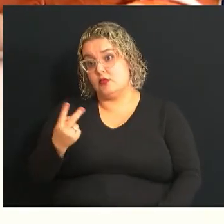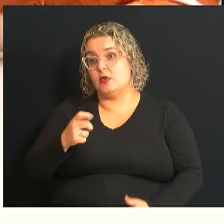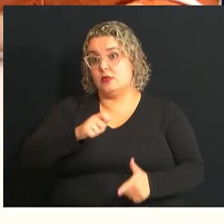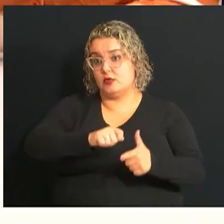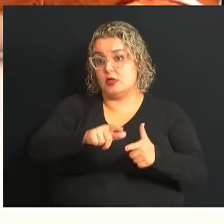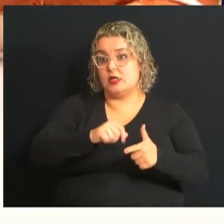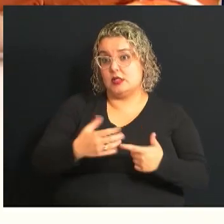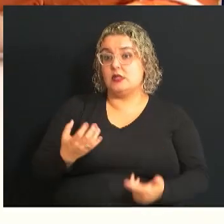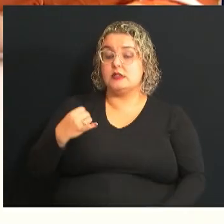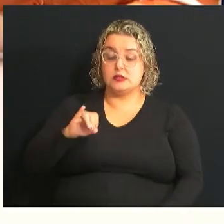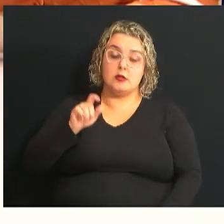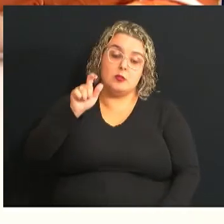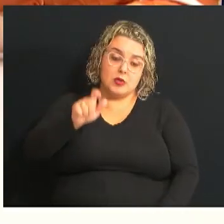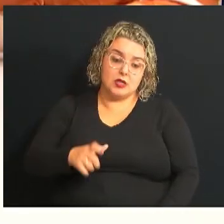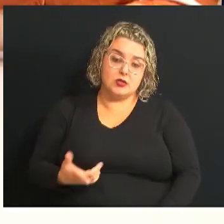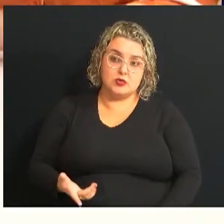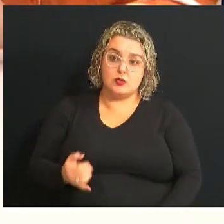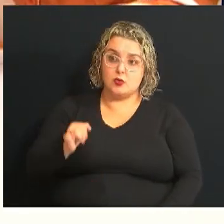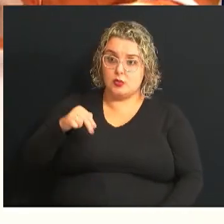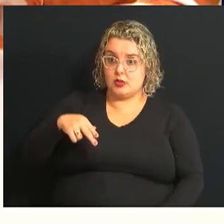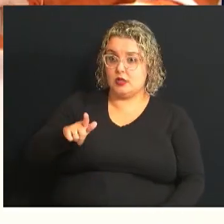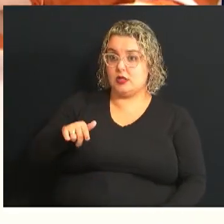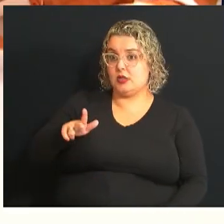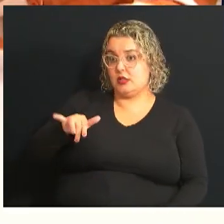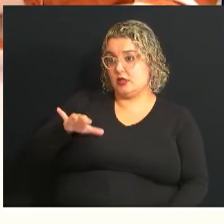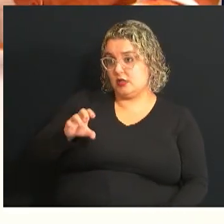se a pessoa se torna um inquilino durante um certo